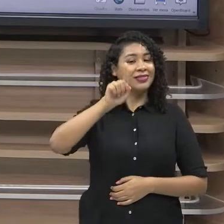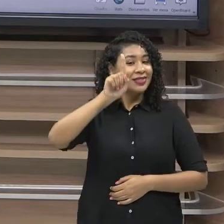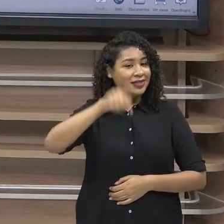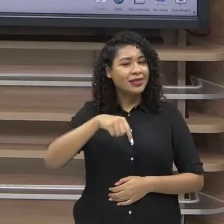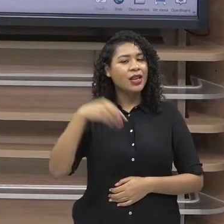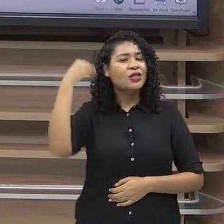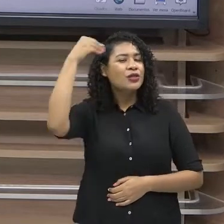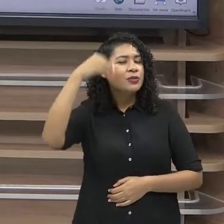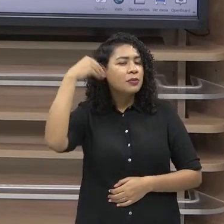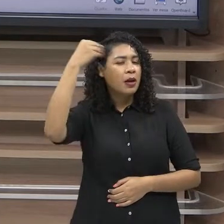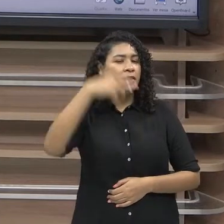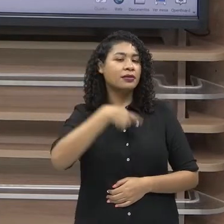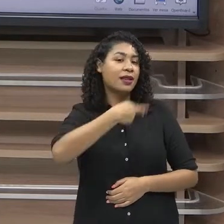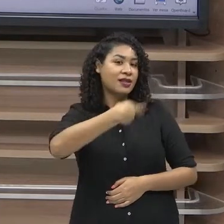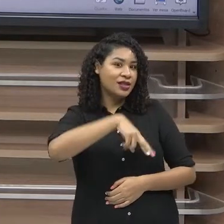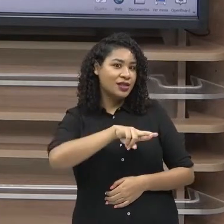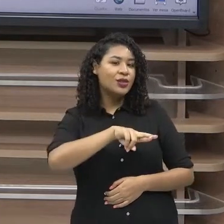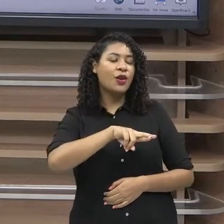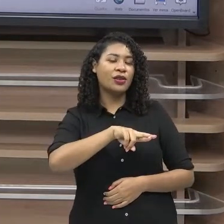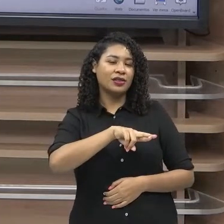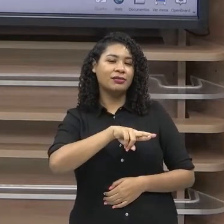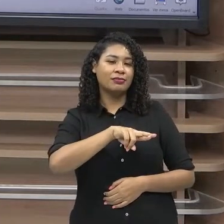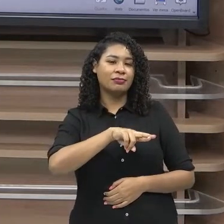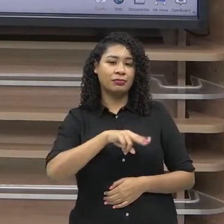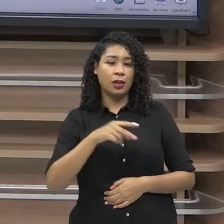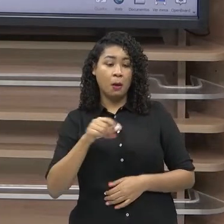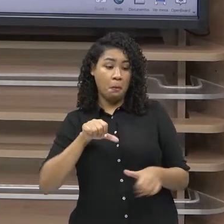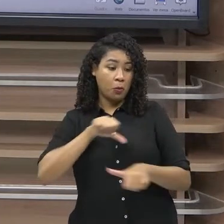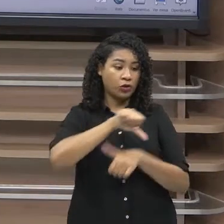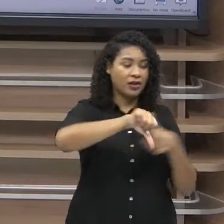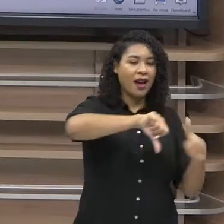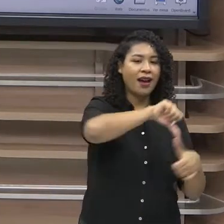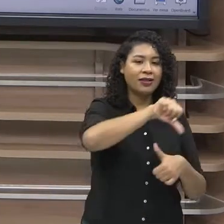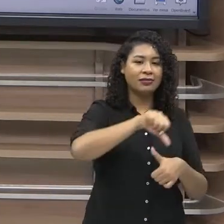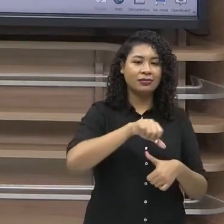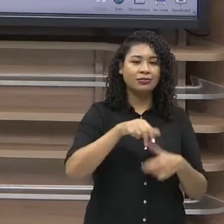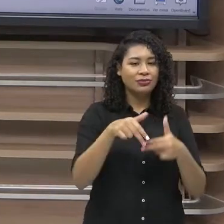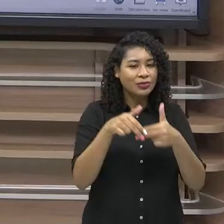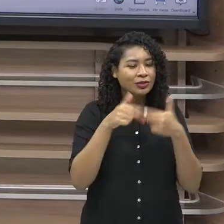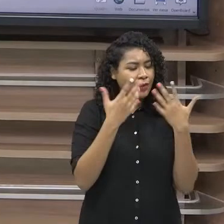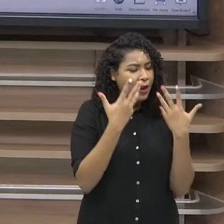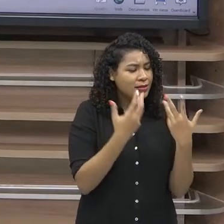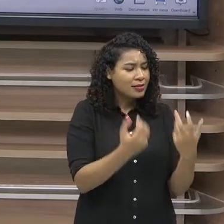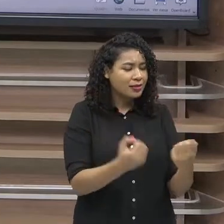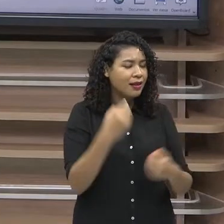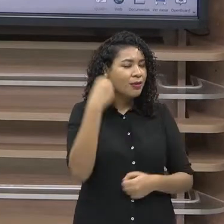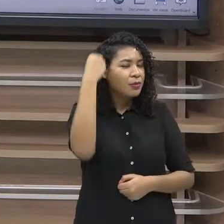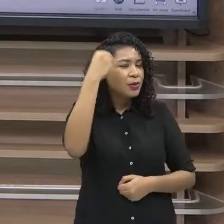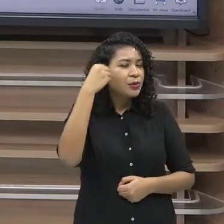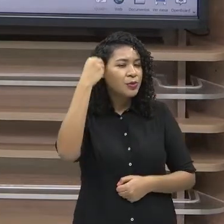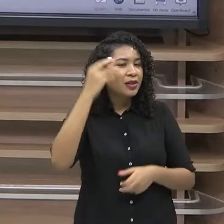religiosas que elas olharam com muito carinho para isso.